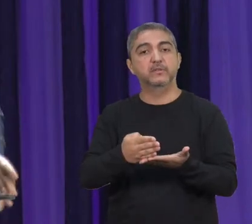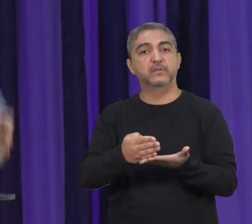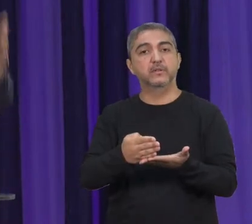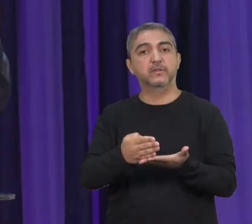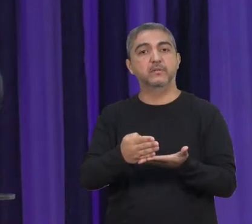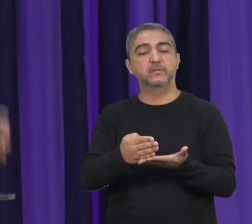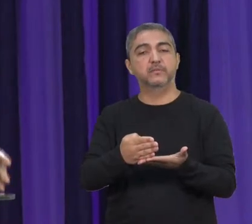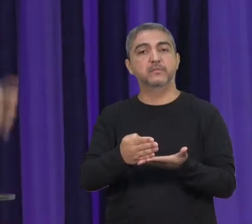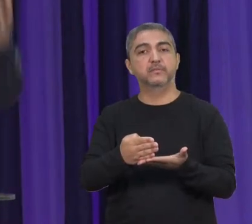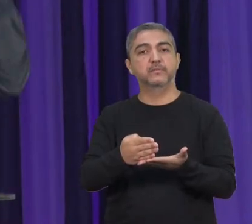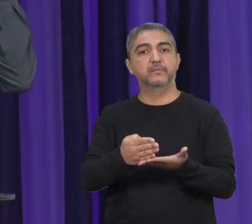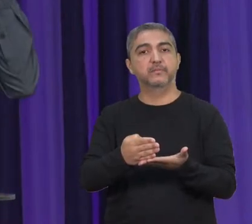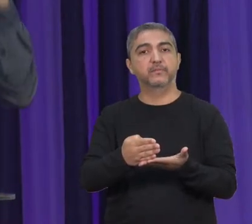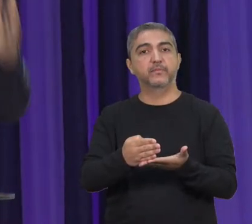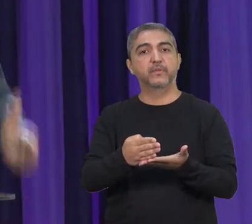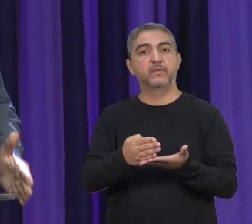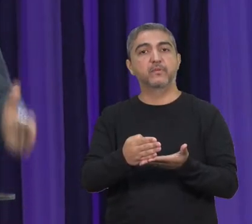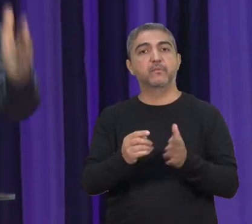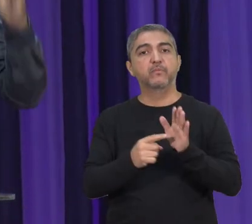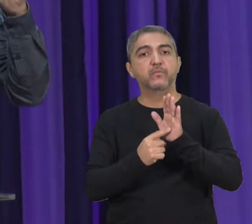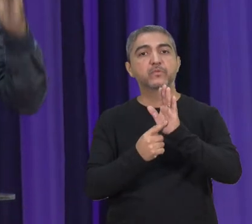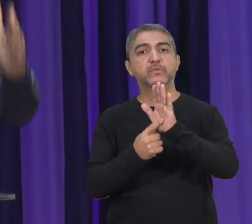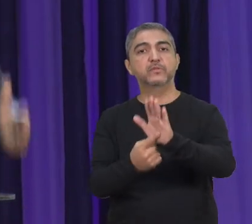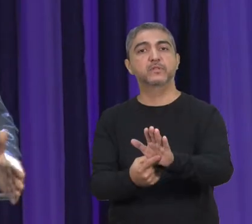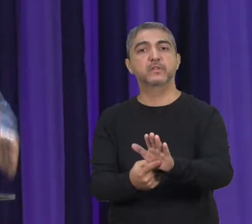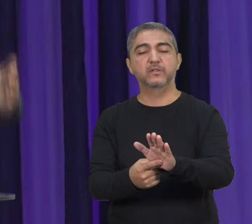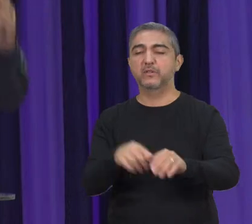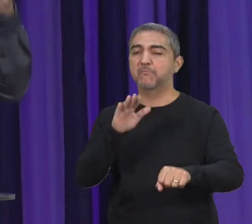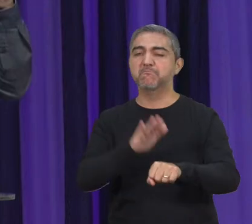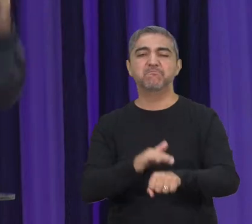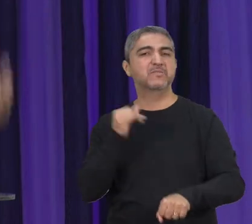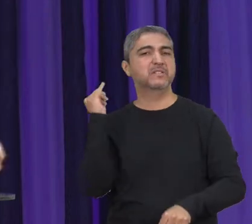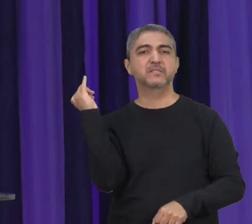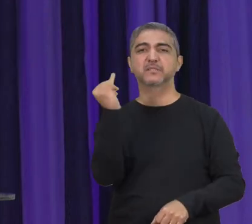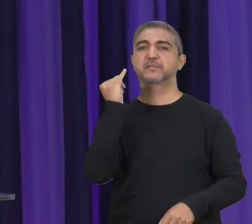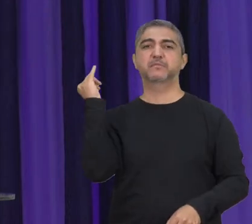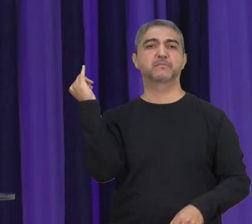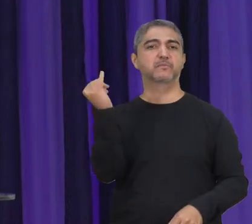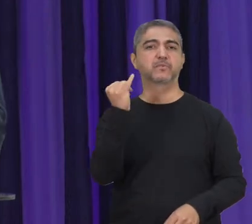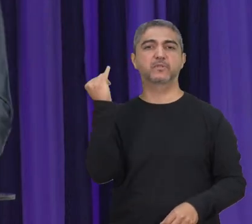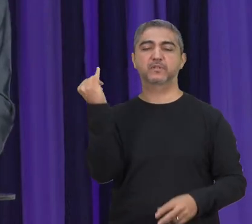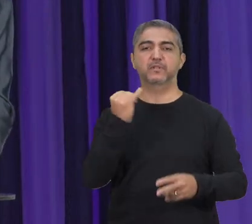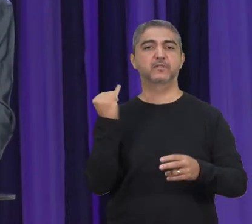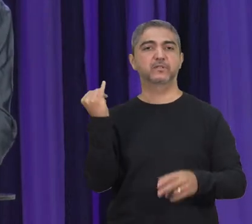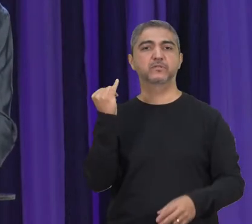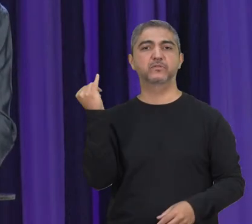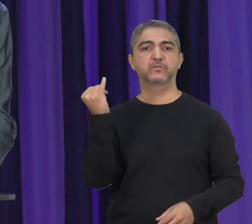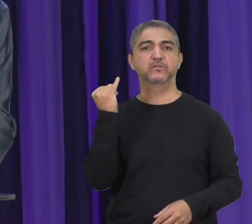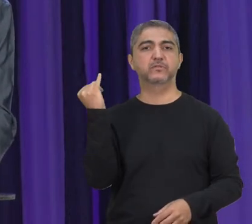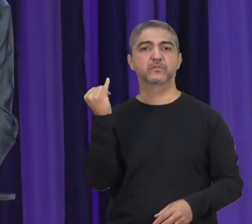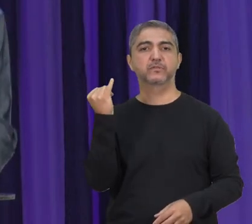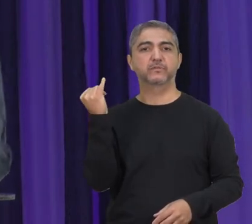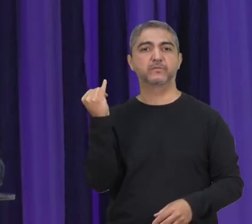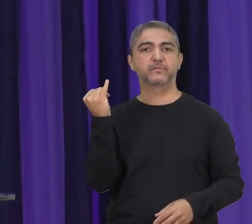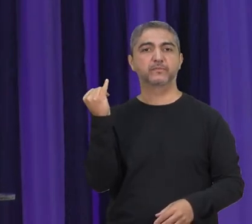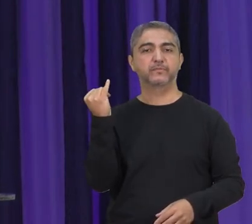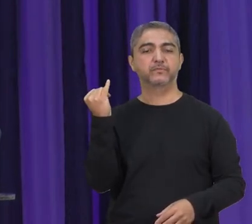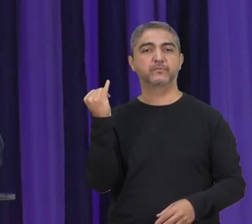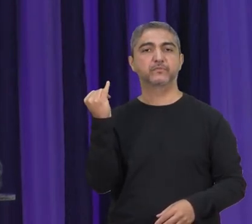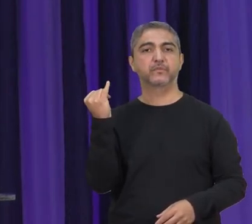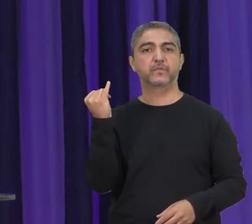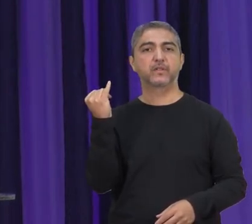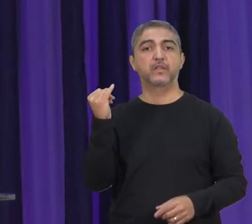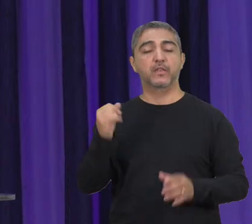sem dúvida nenhuma, é a mais importante de todas e da qual